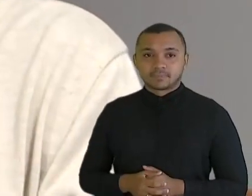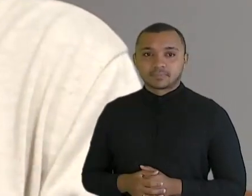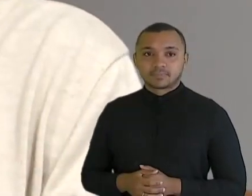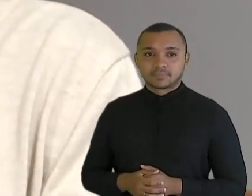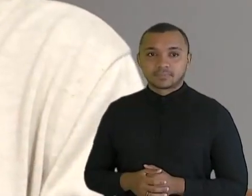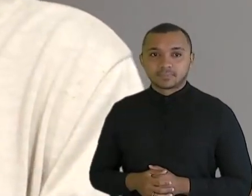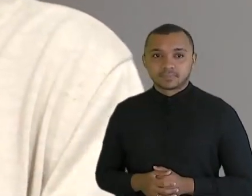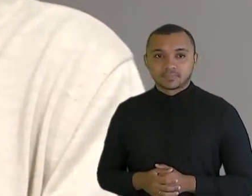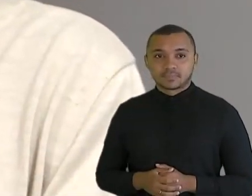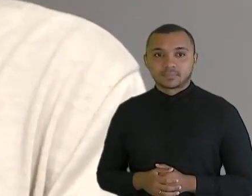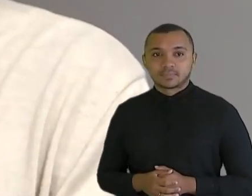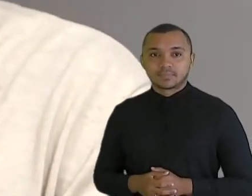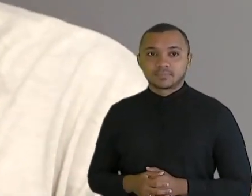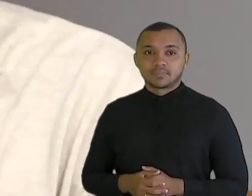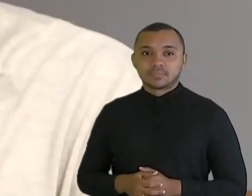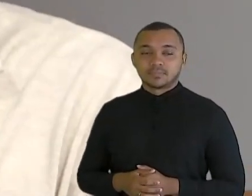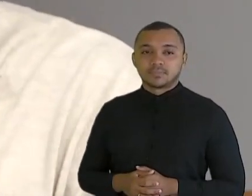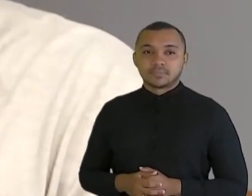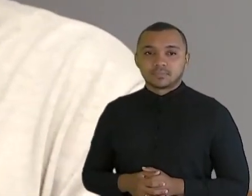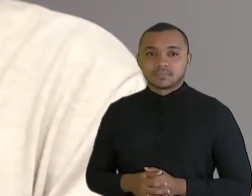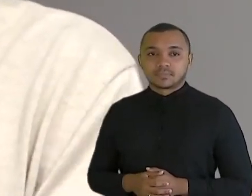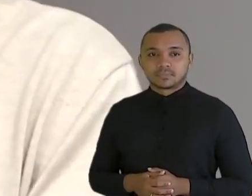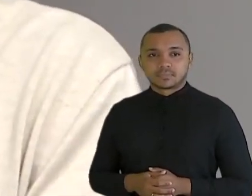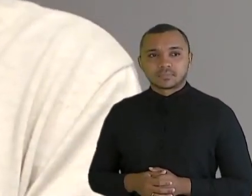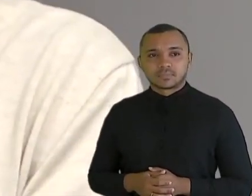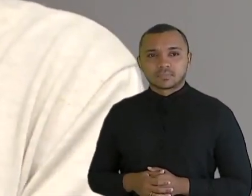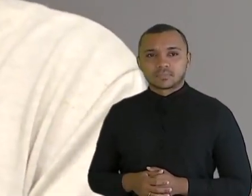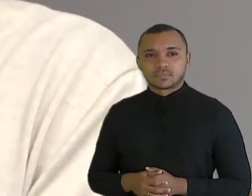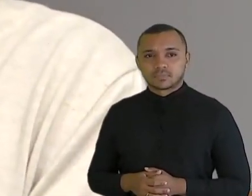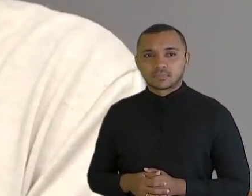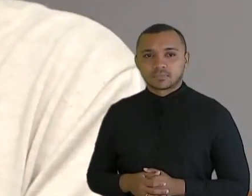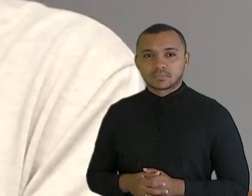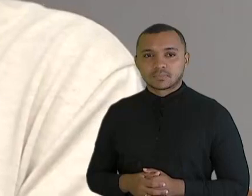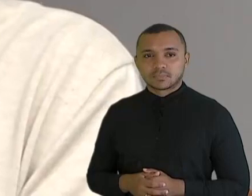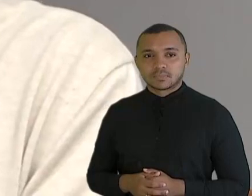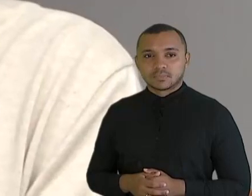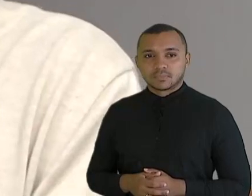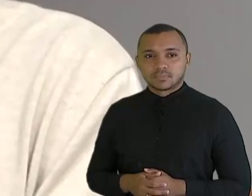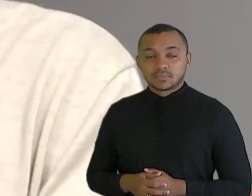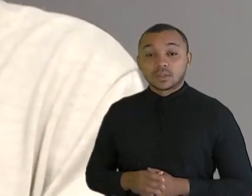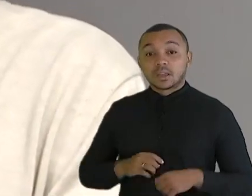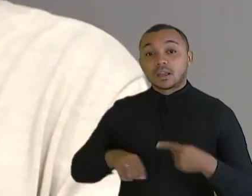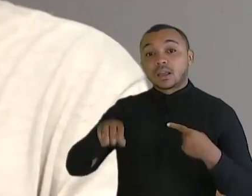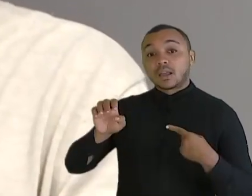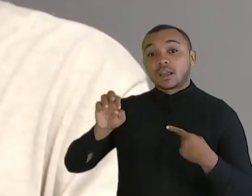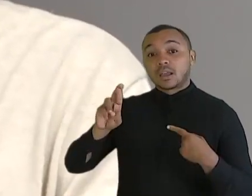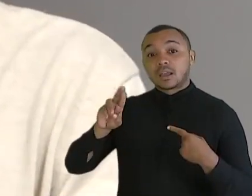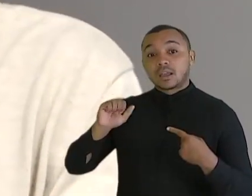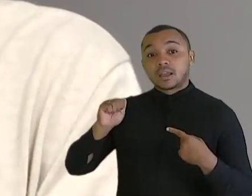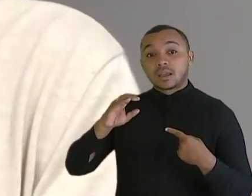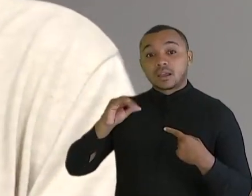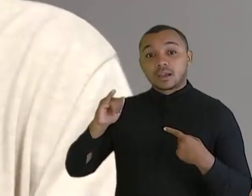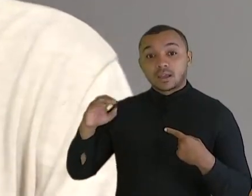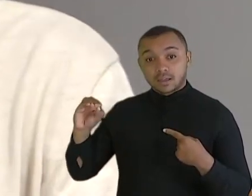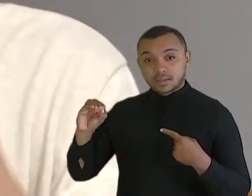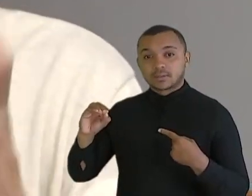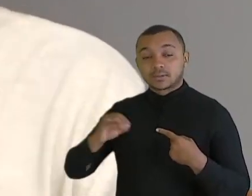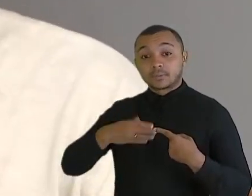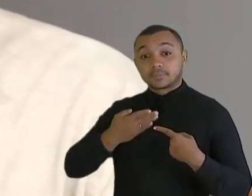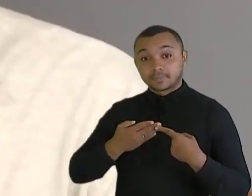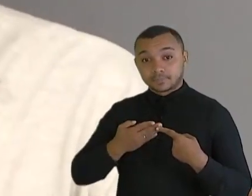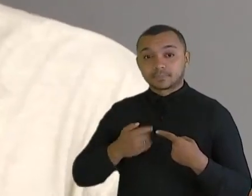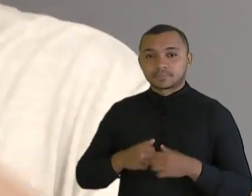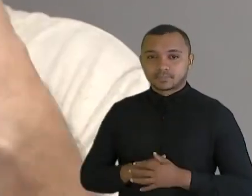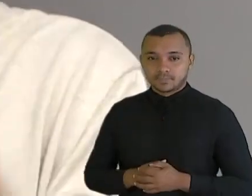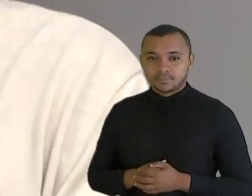da que é a Mel, no caso o Horácio, que é o ator transformista, que o